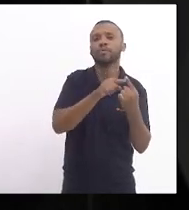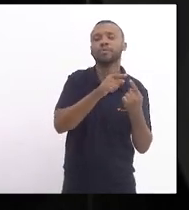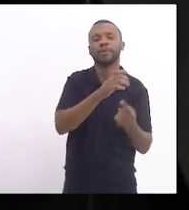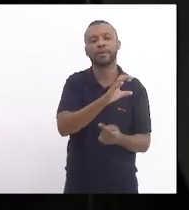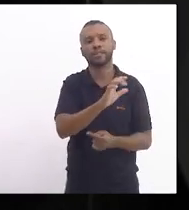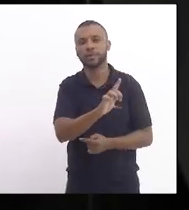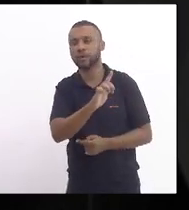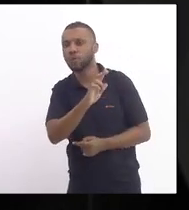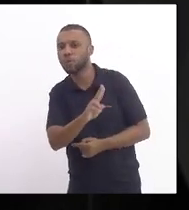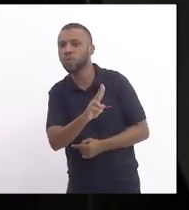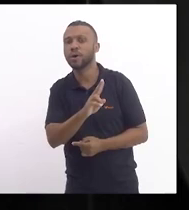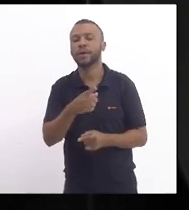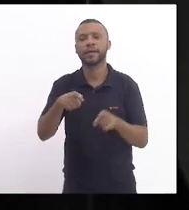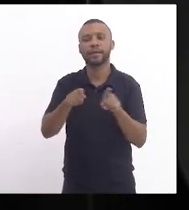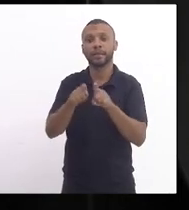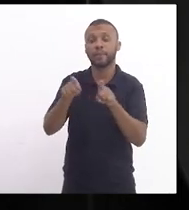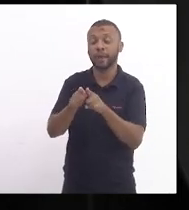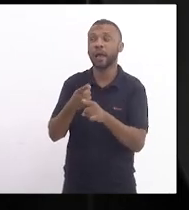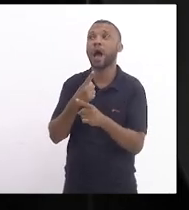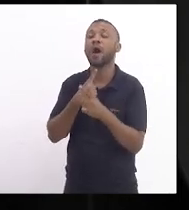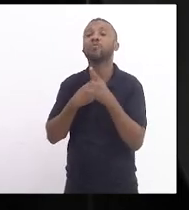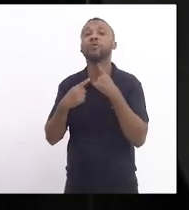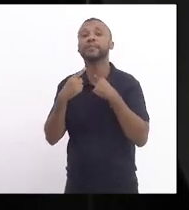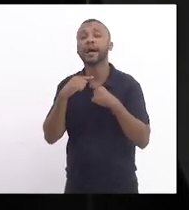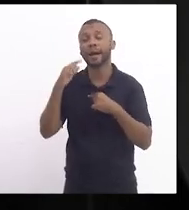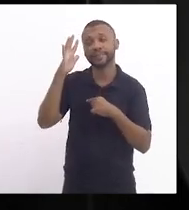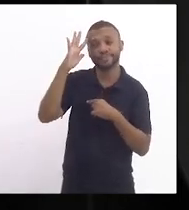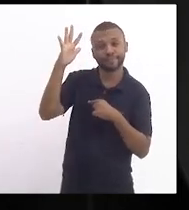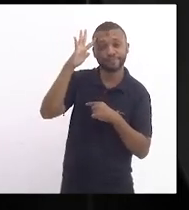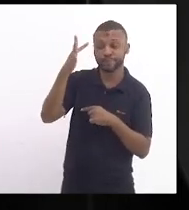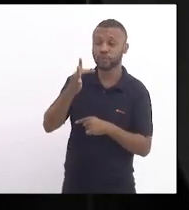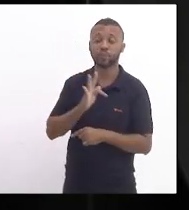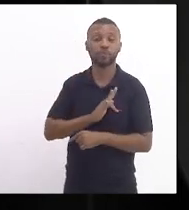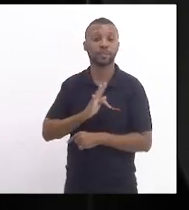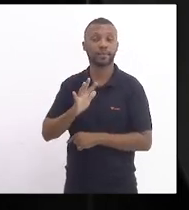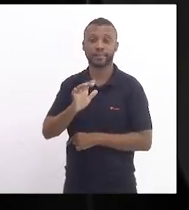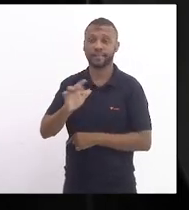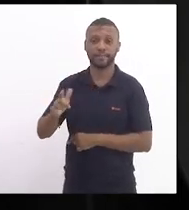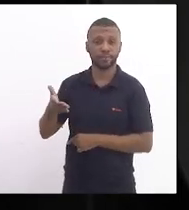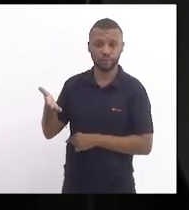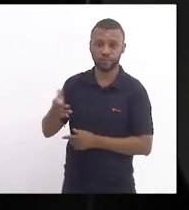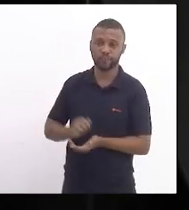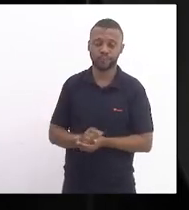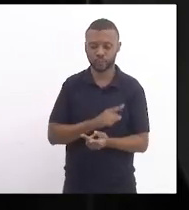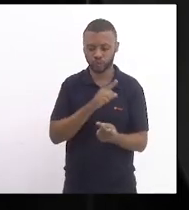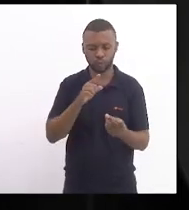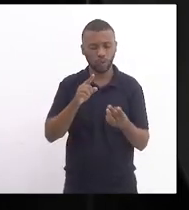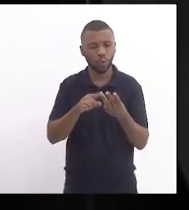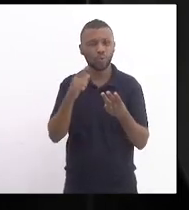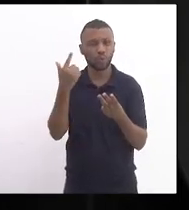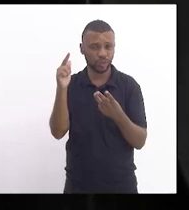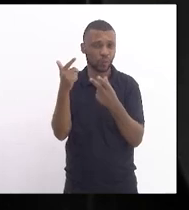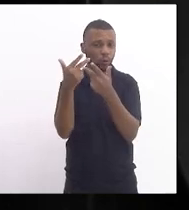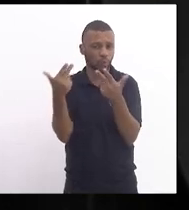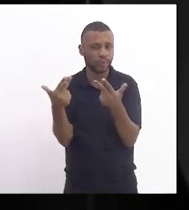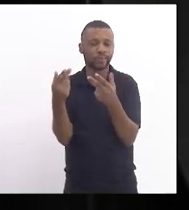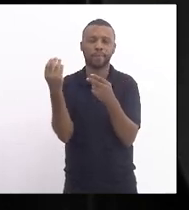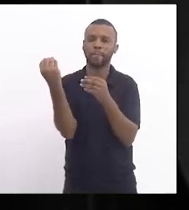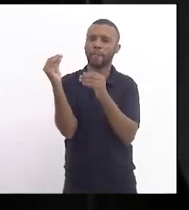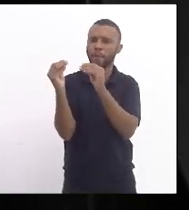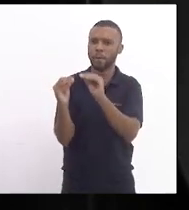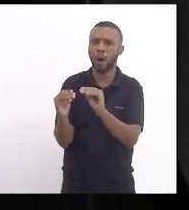pouco aos anseios dos policiais civis a outra questão que foi colocada aqui com todas as dificuldades